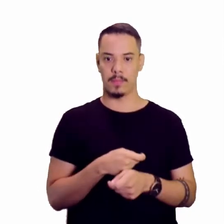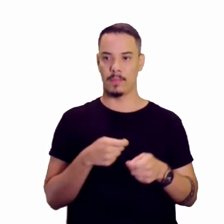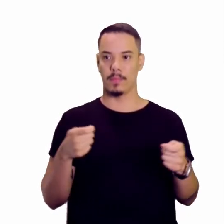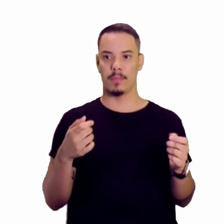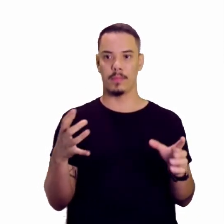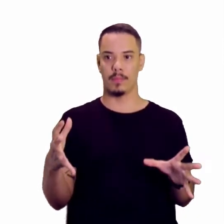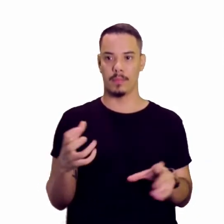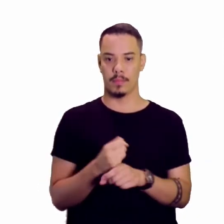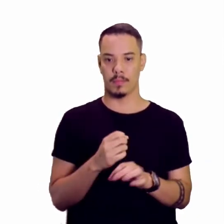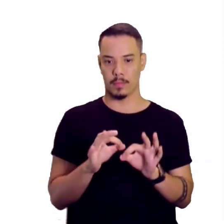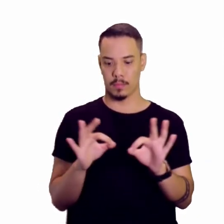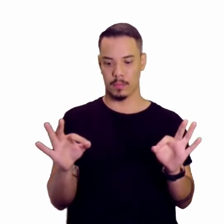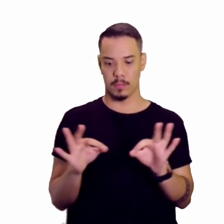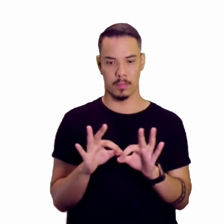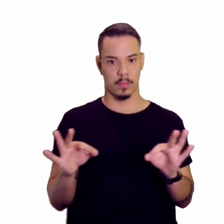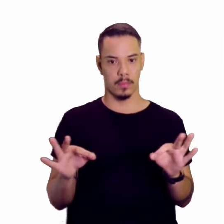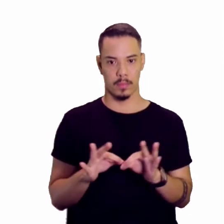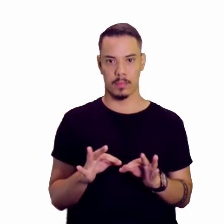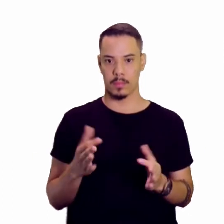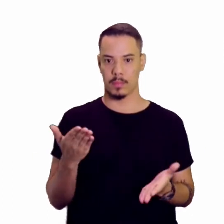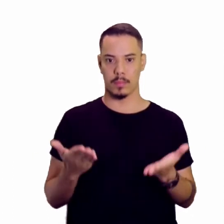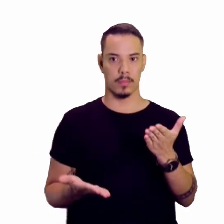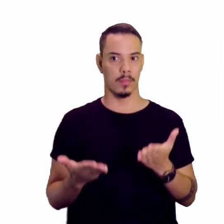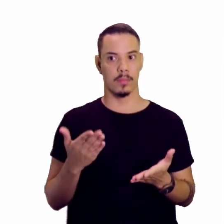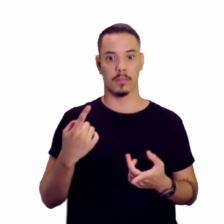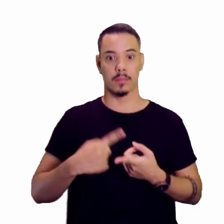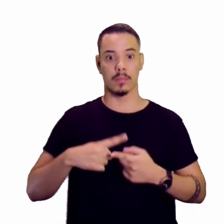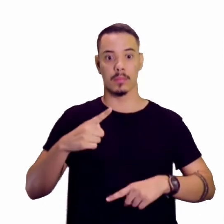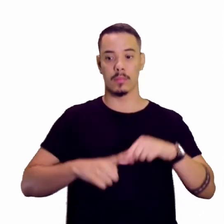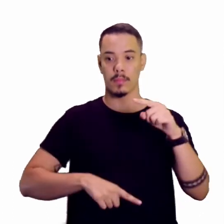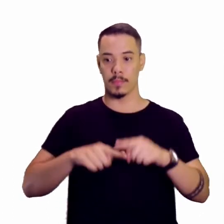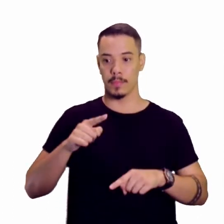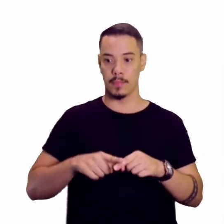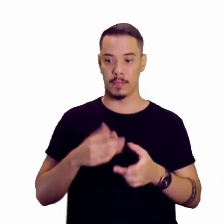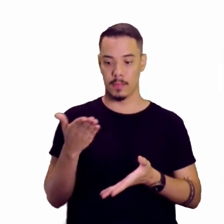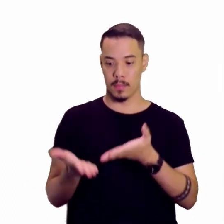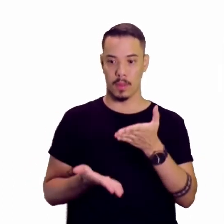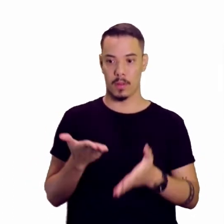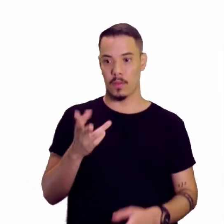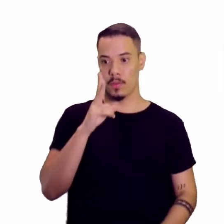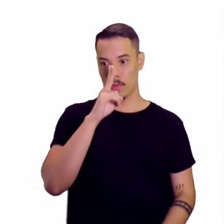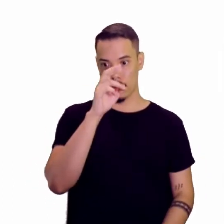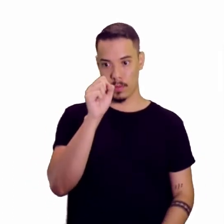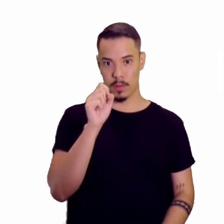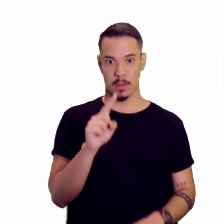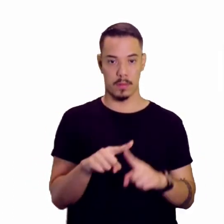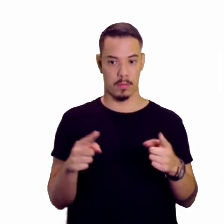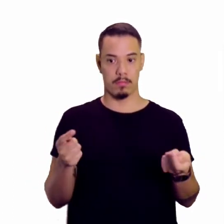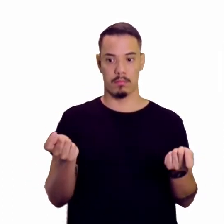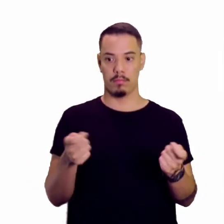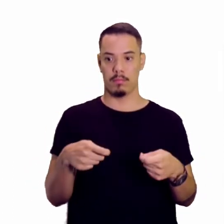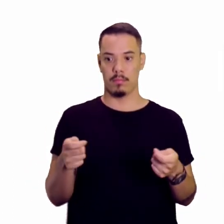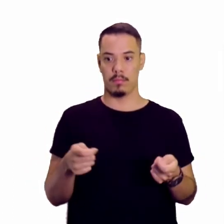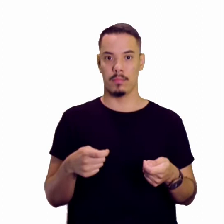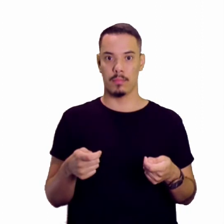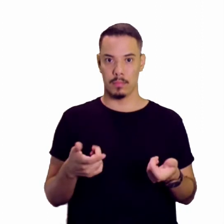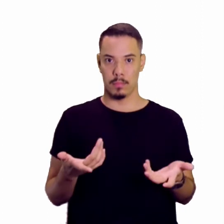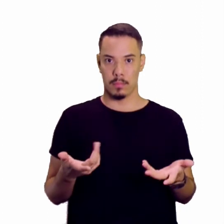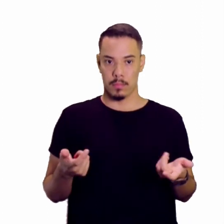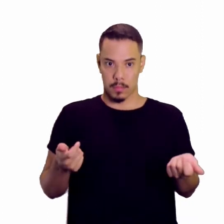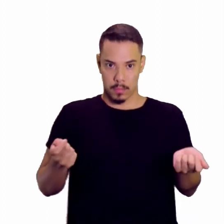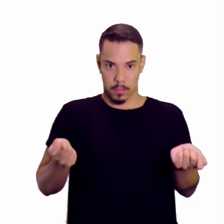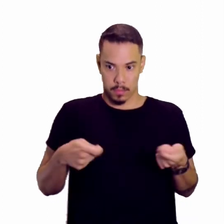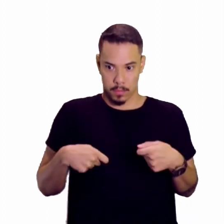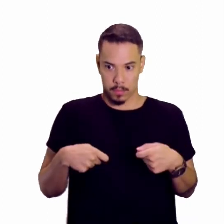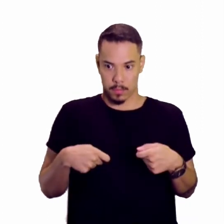massa do objeto por meio de uma balança, pois ele não teria peso. Porque o objeto aplica a força na balança, mas eu poderia medir, né? Se eu não tenho a balança, poderia medir mesmo